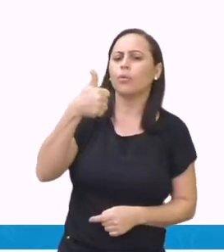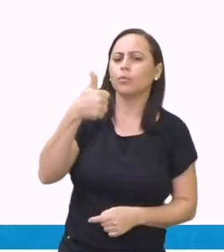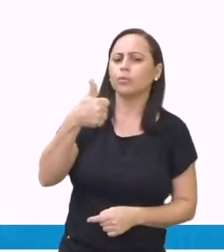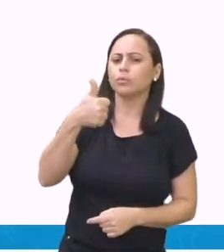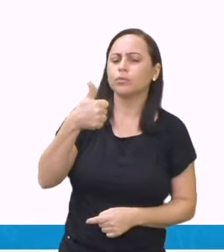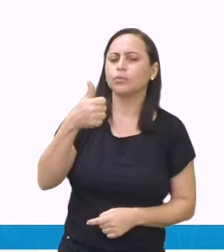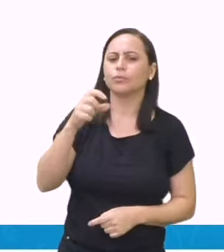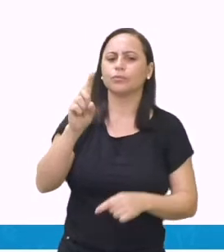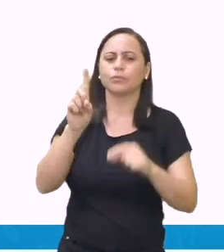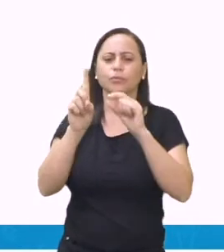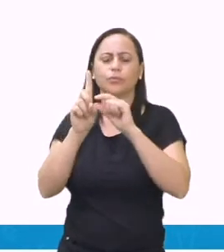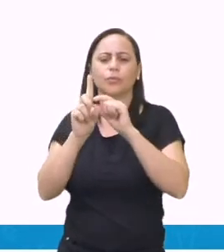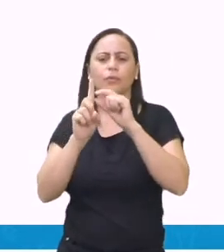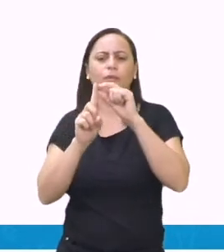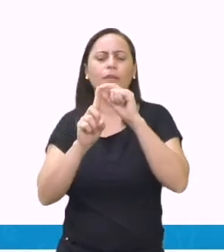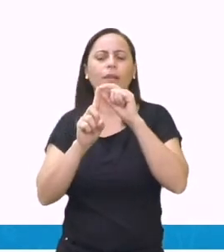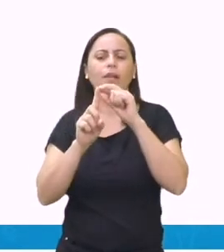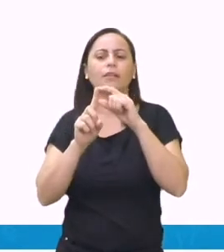ordem da unidade vale